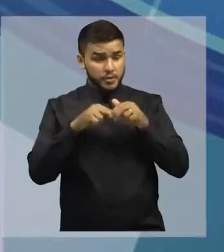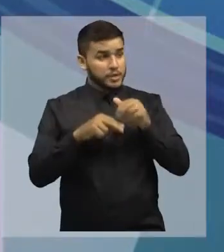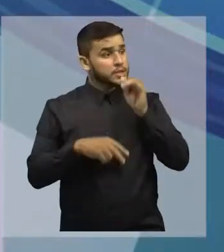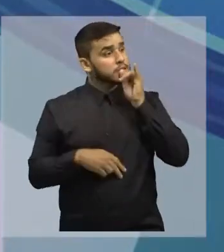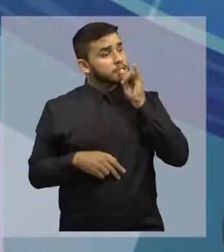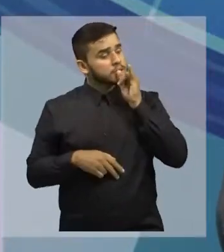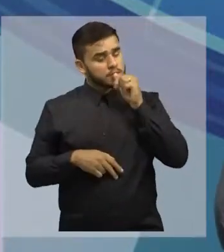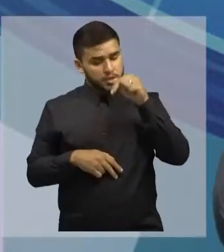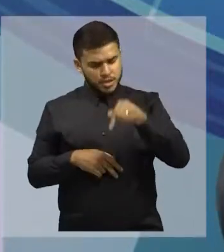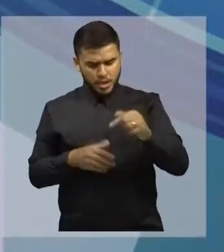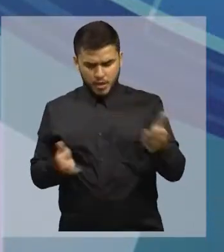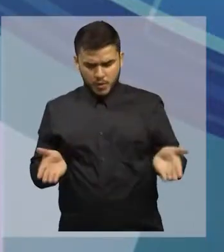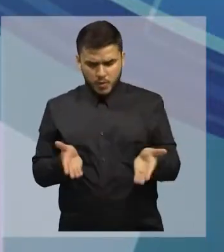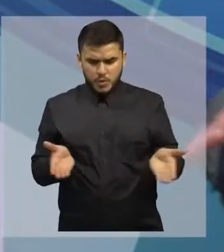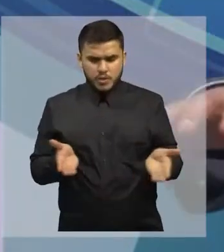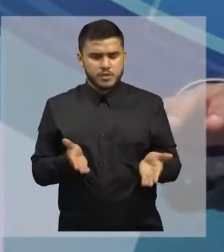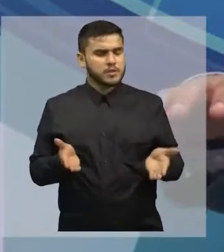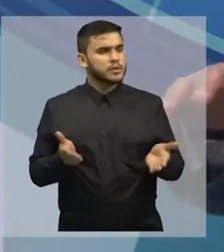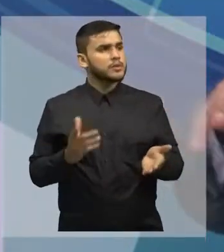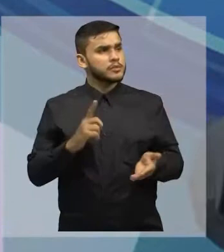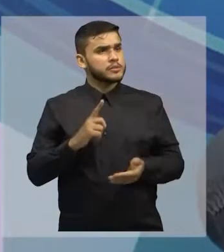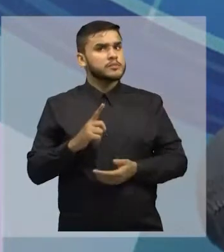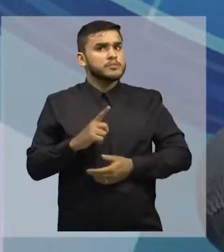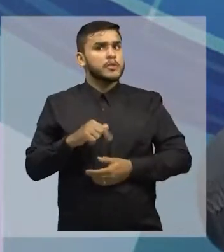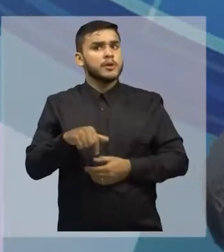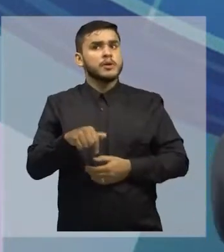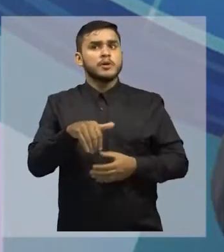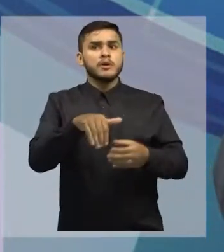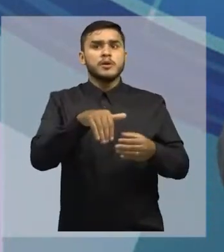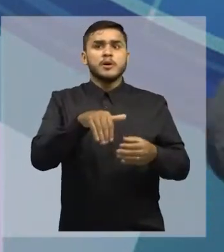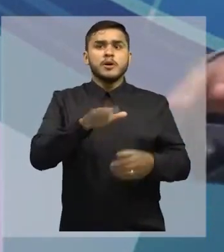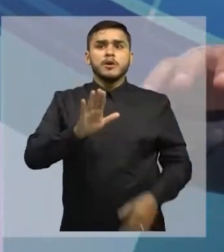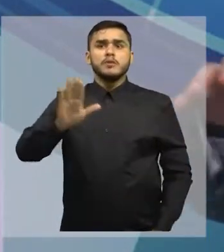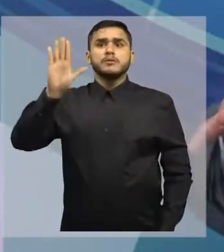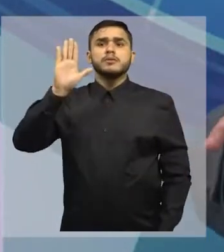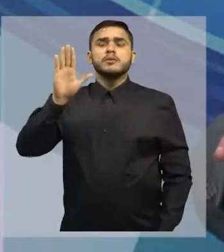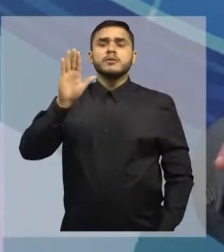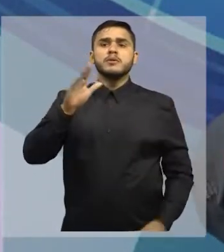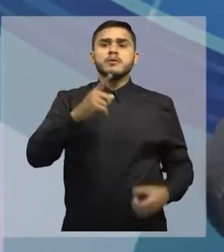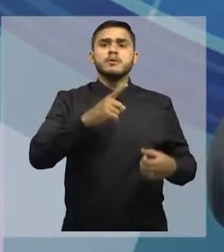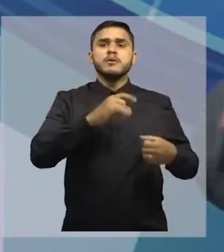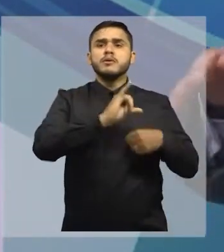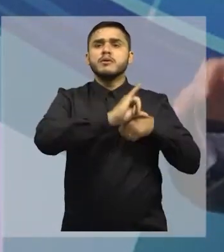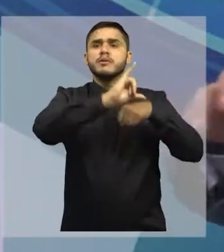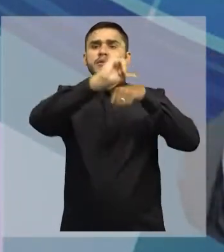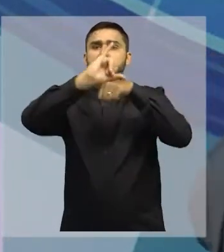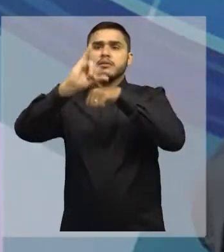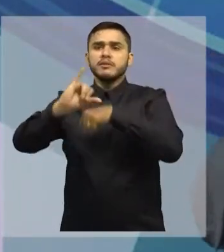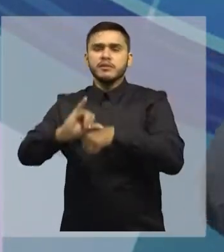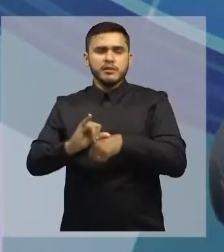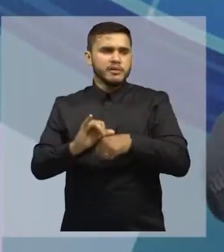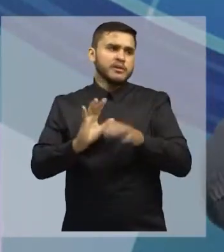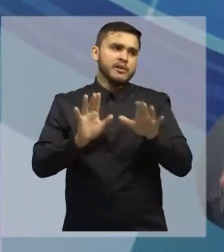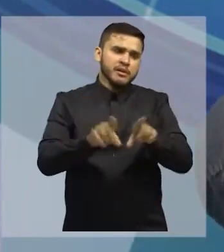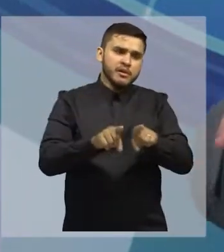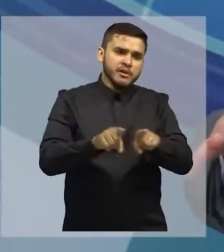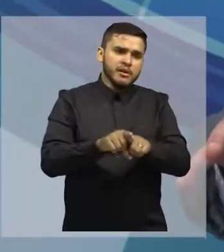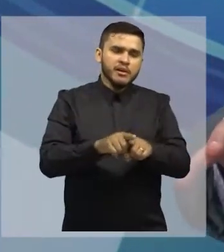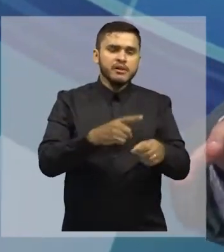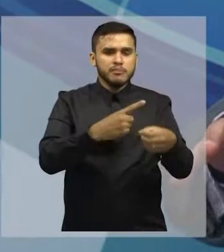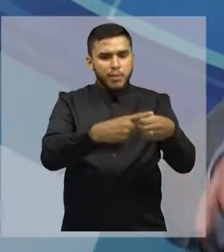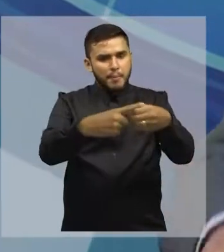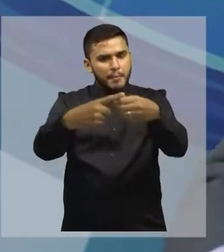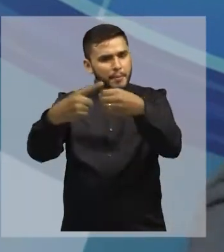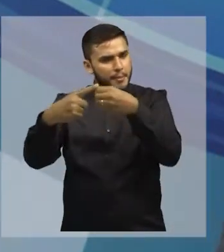ter agora uma disputa pelas cidades importantes, eu não vou dizer só as capitais, mas as